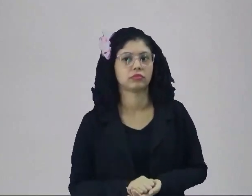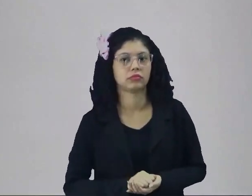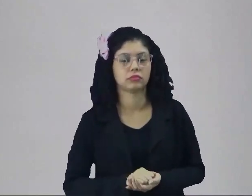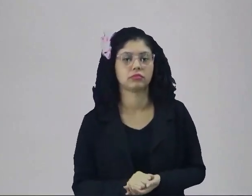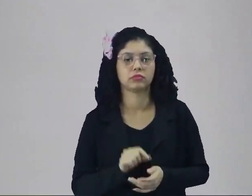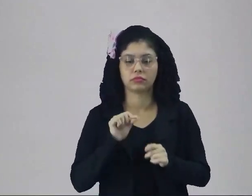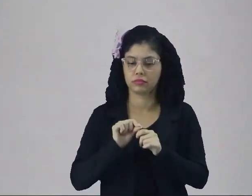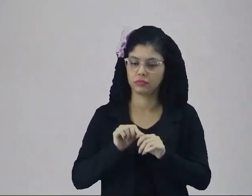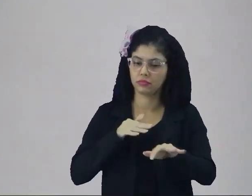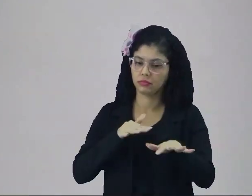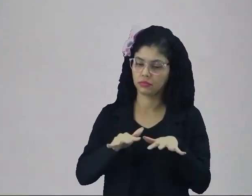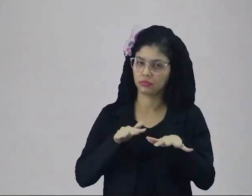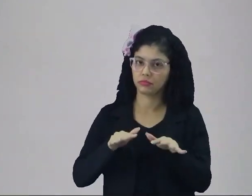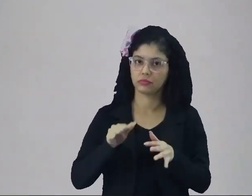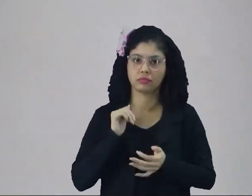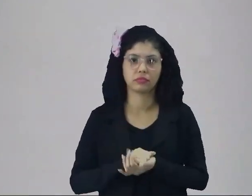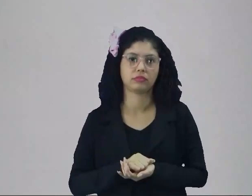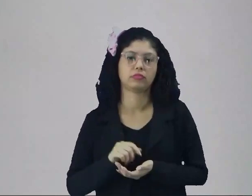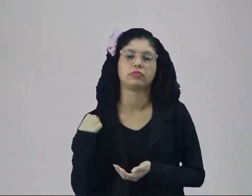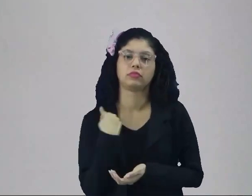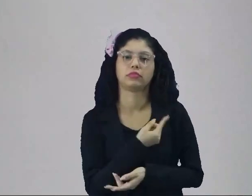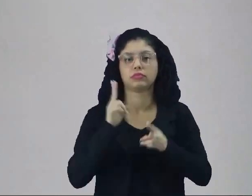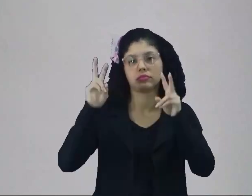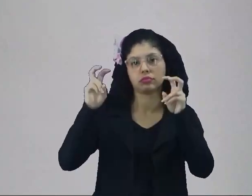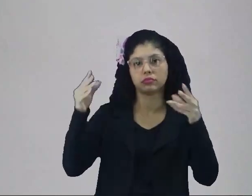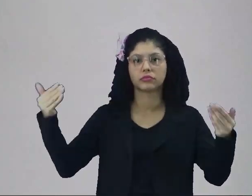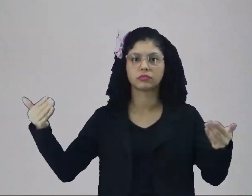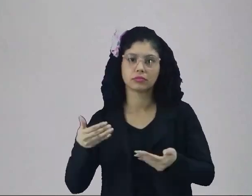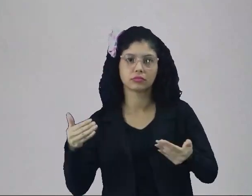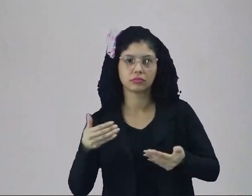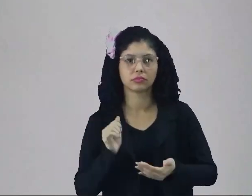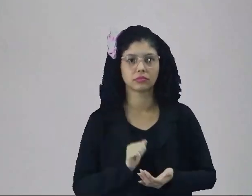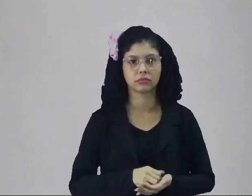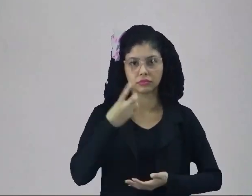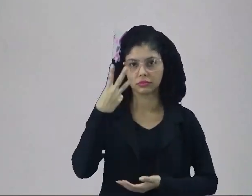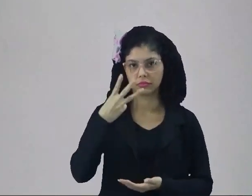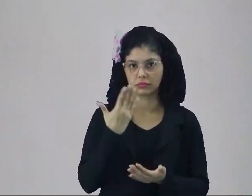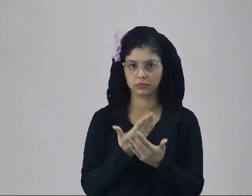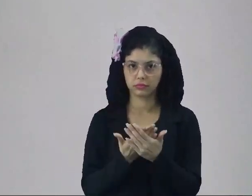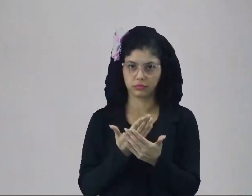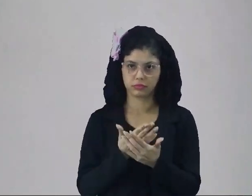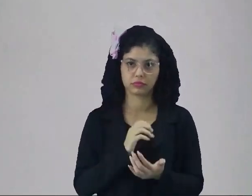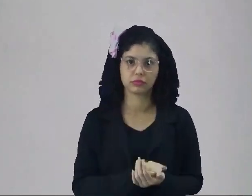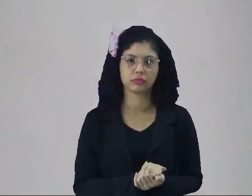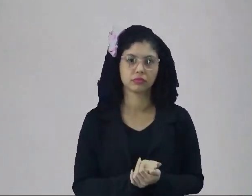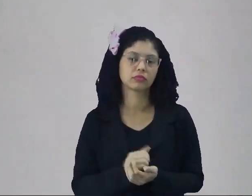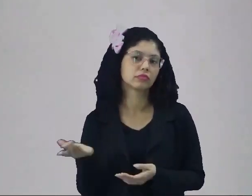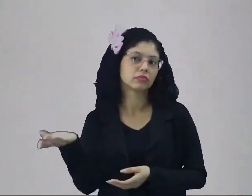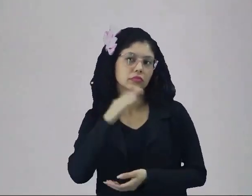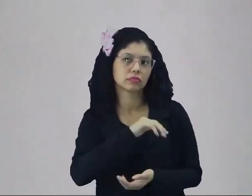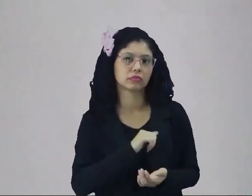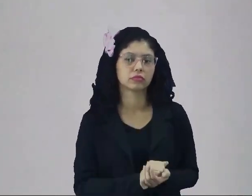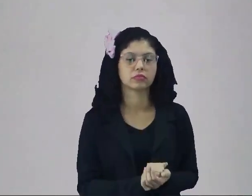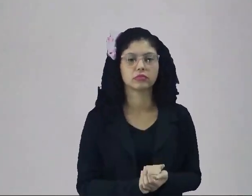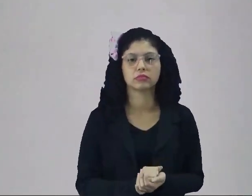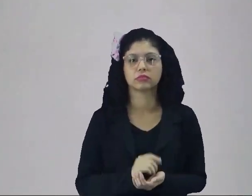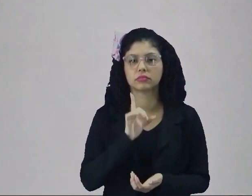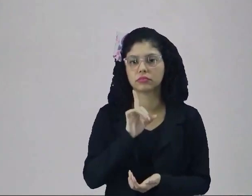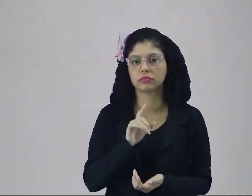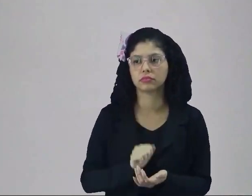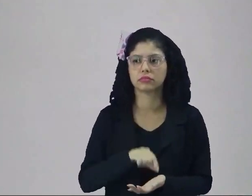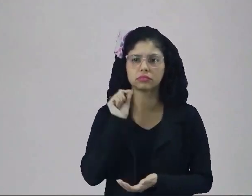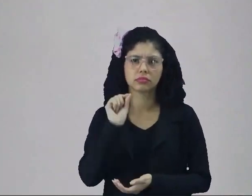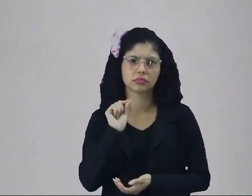do movimento. Esse vai ser o nosso assunto então para a nossa terceira aula. Vamos lá então para a definição do que